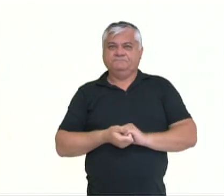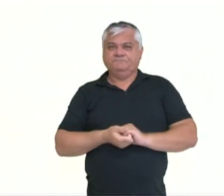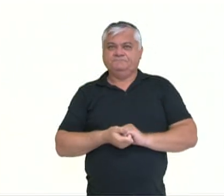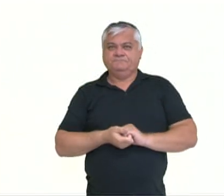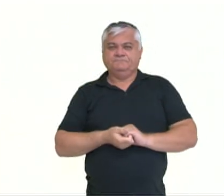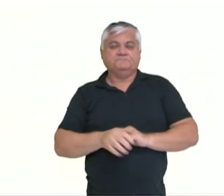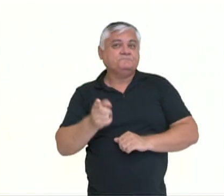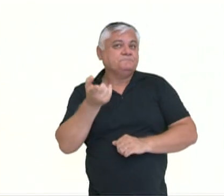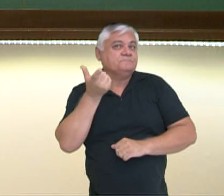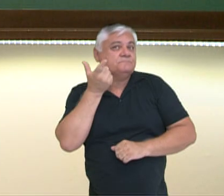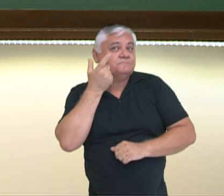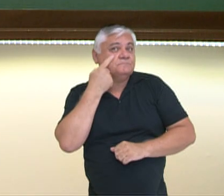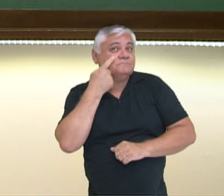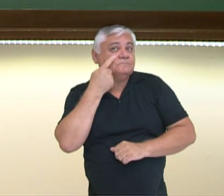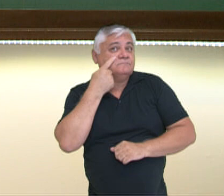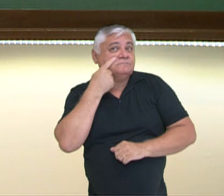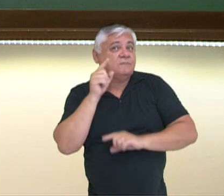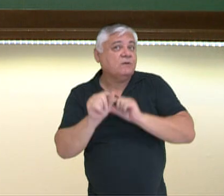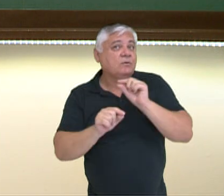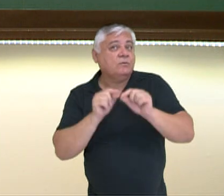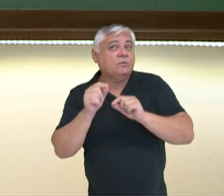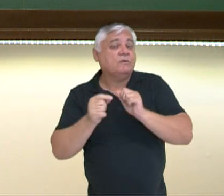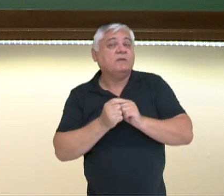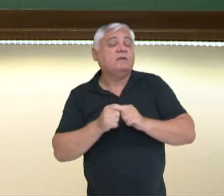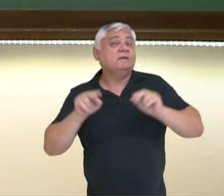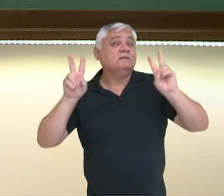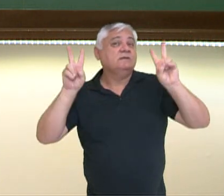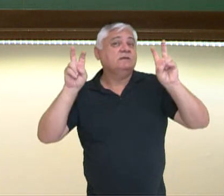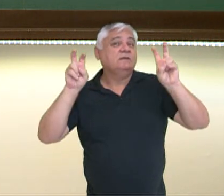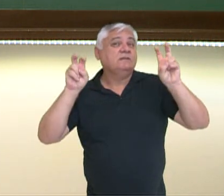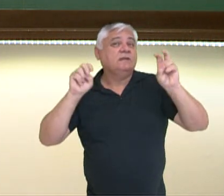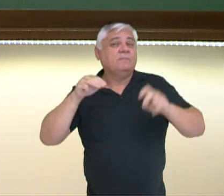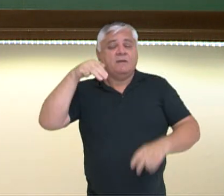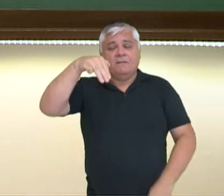Vamos ver agora, turma, os temas